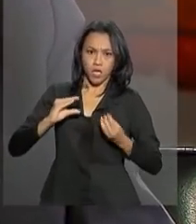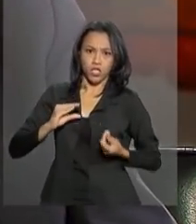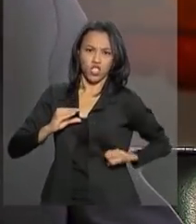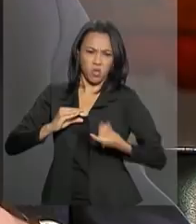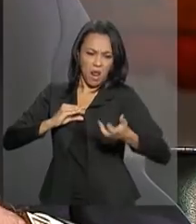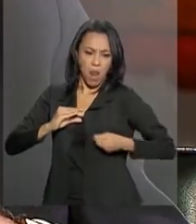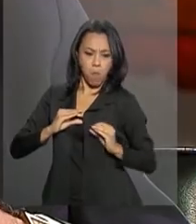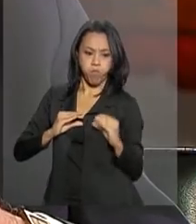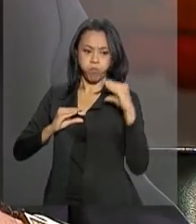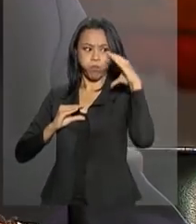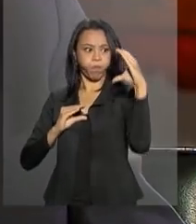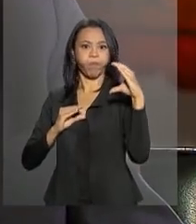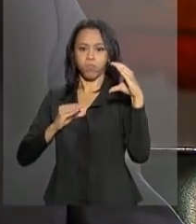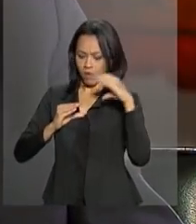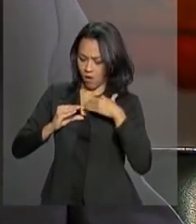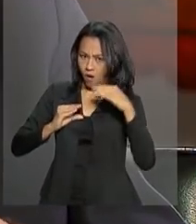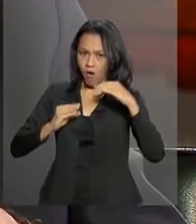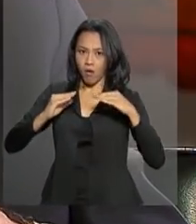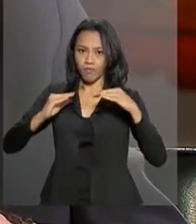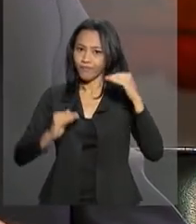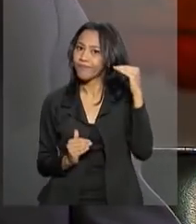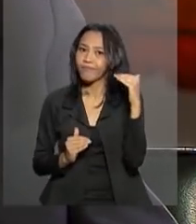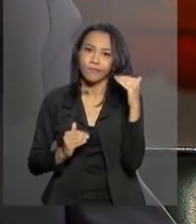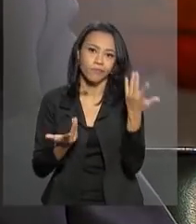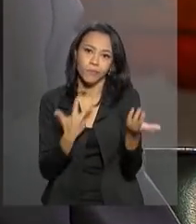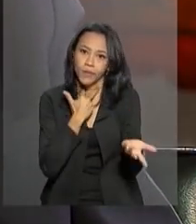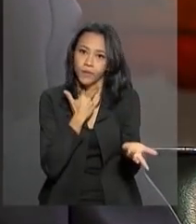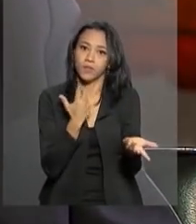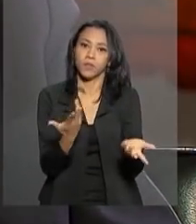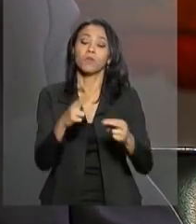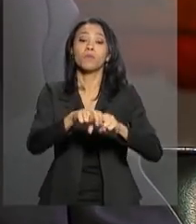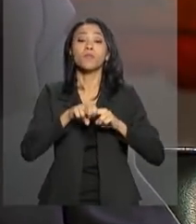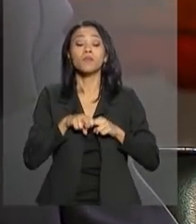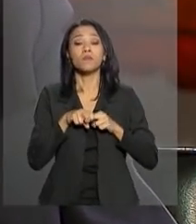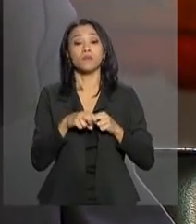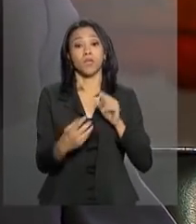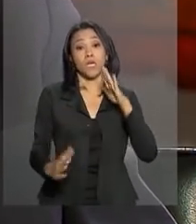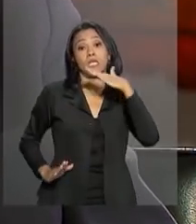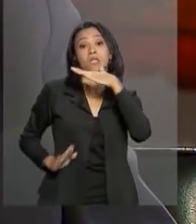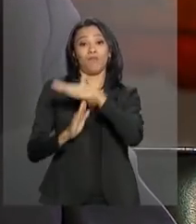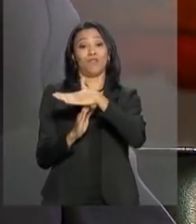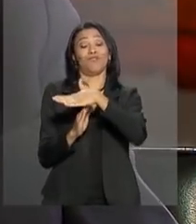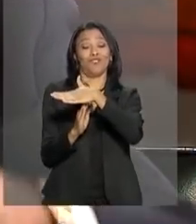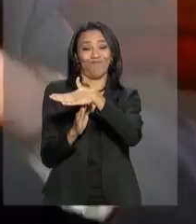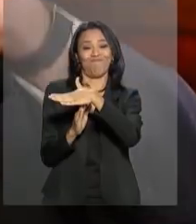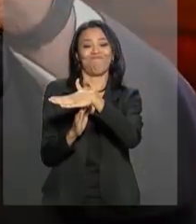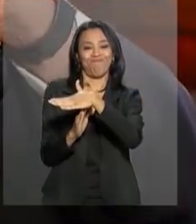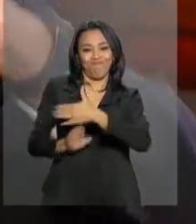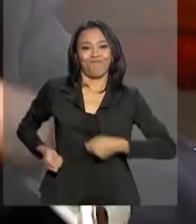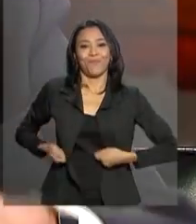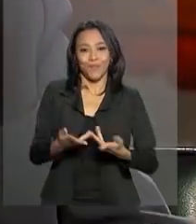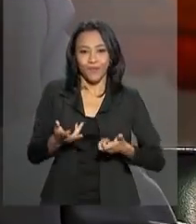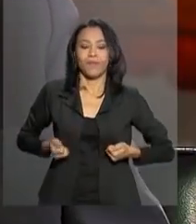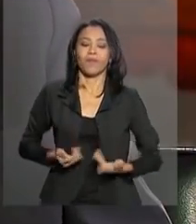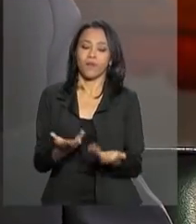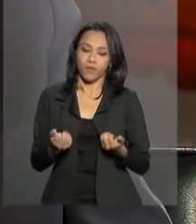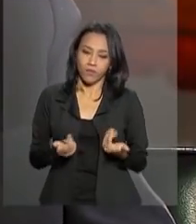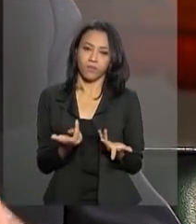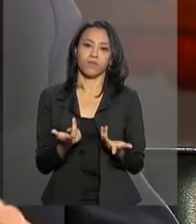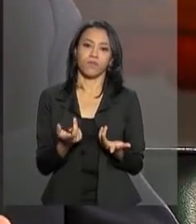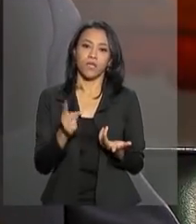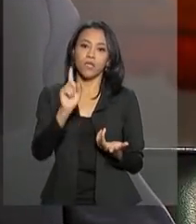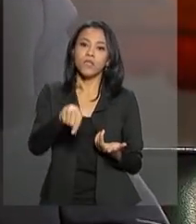Ou seja, mais do que aquilo que arrecada? Não pode. Por isso que nós fixamos um teto de gastos públicos. E esse teto de gastos